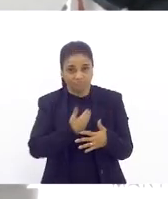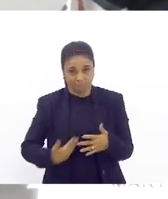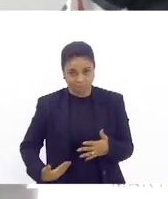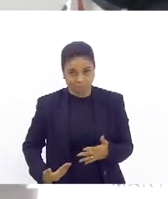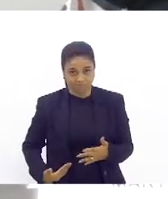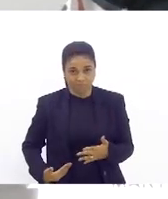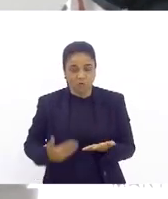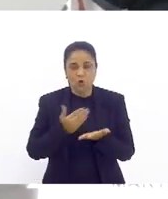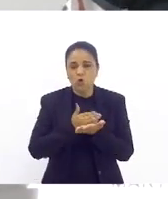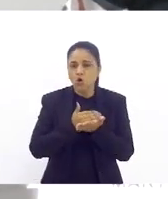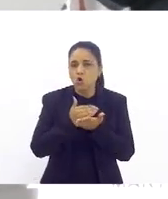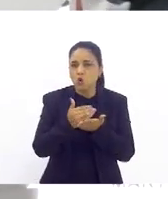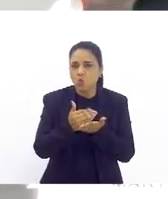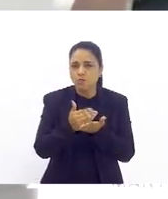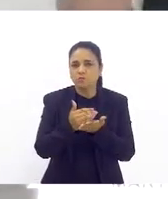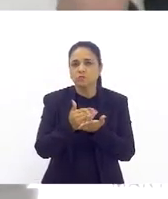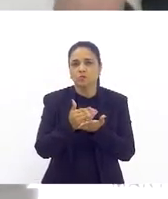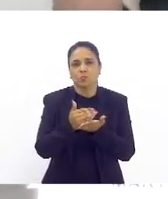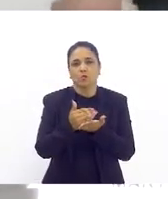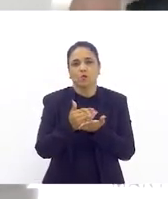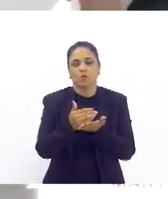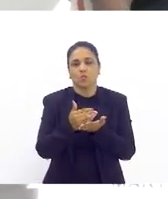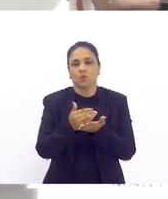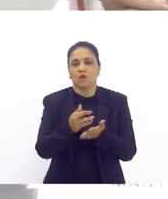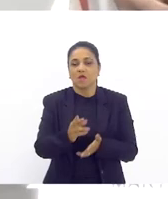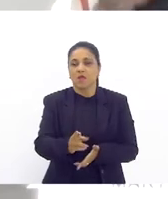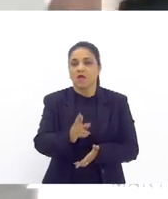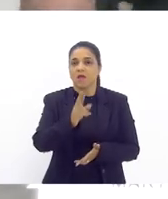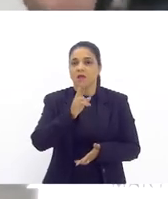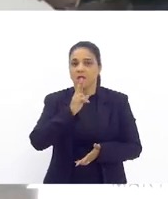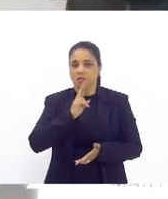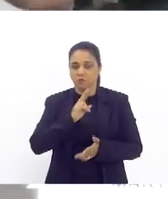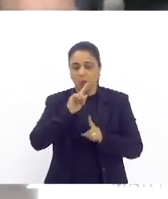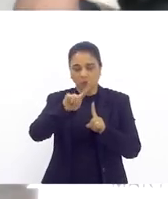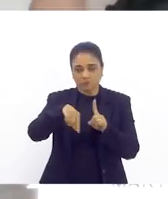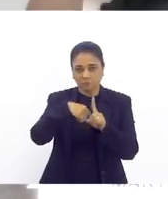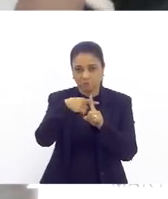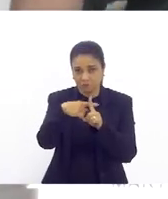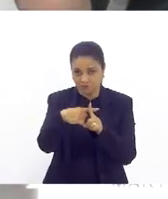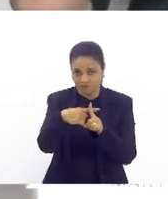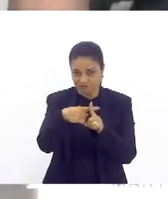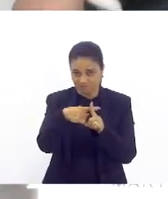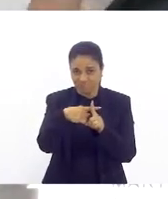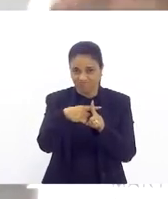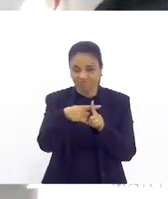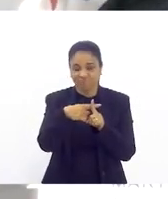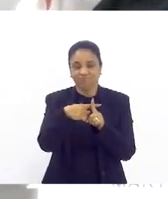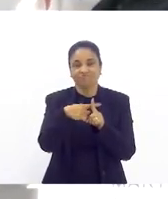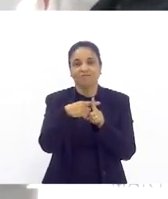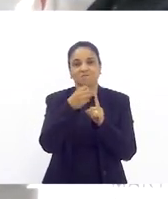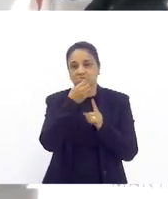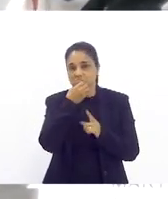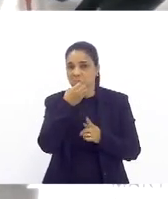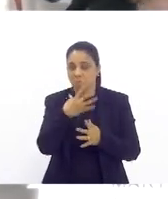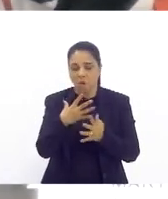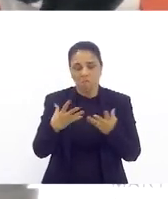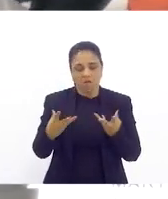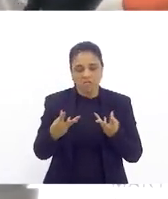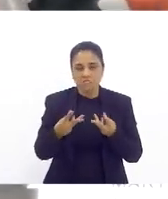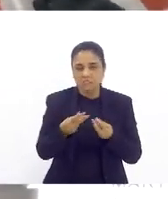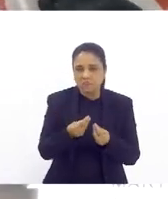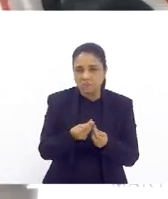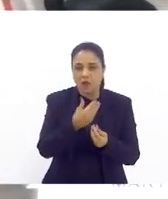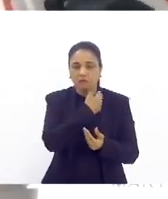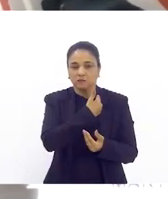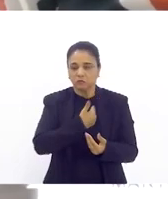começou e tão brevemente já teve uma resposta absolutamente positiva e o se dá graças a sensibilidade do